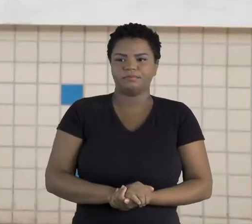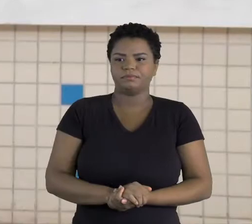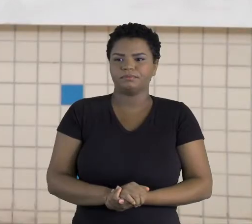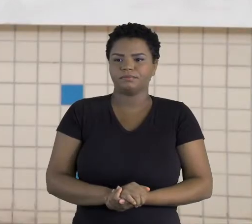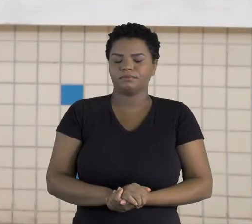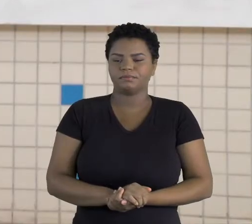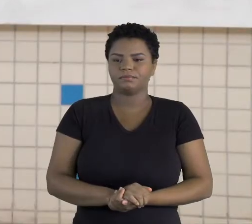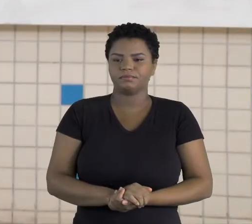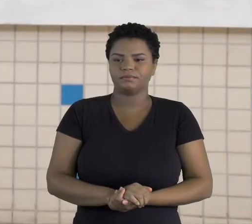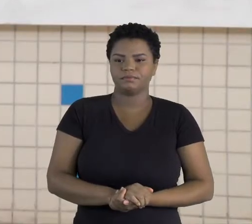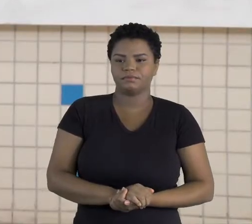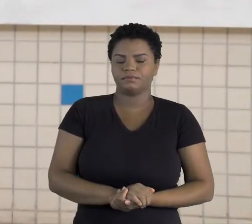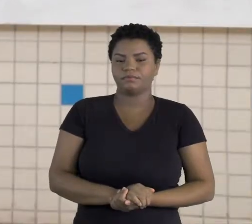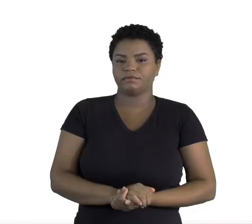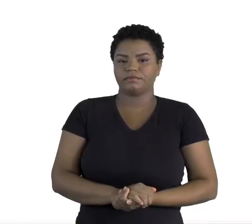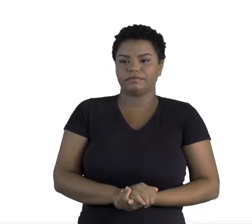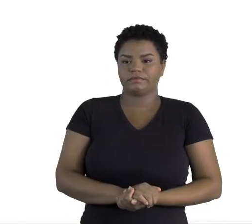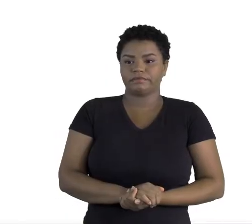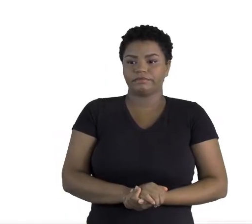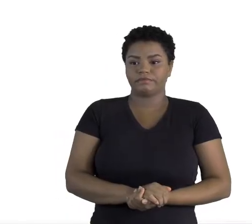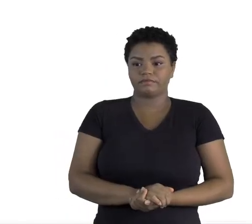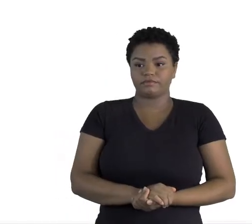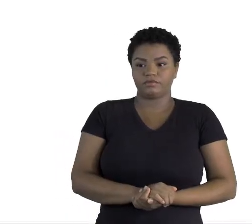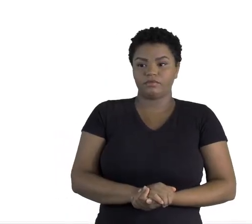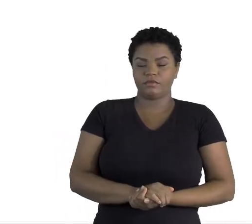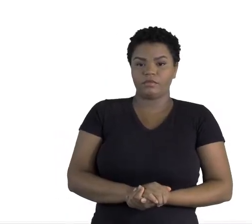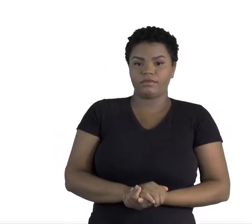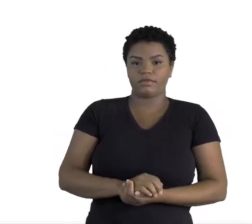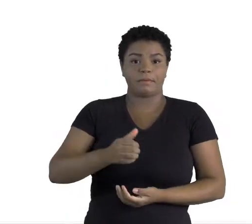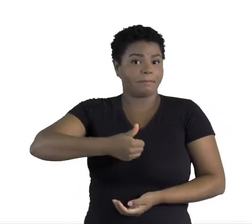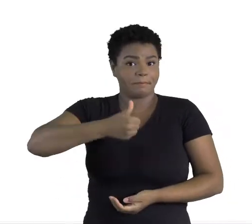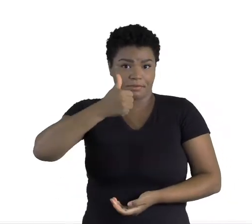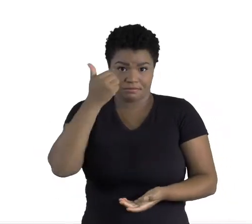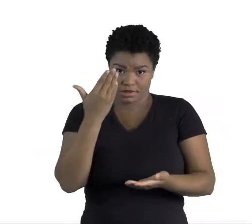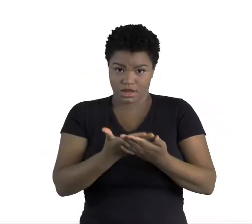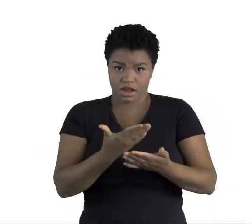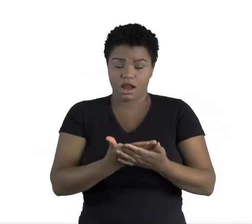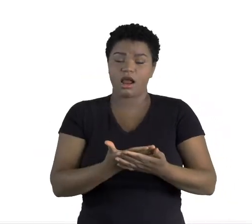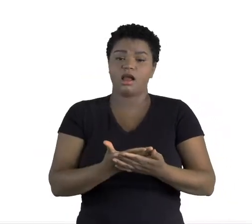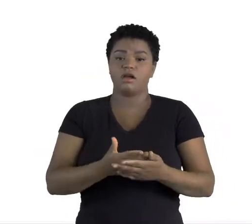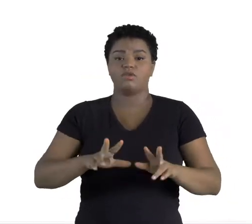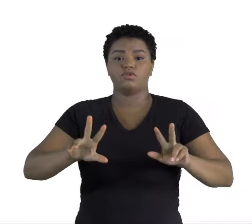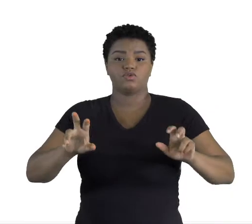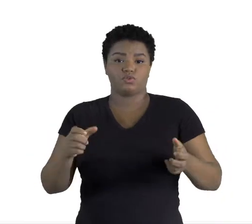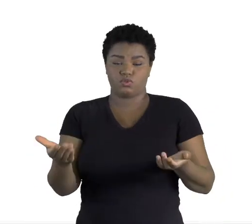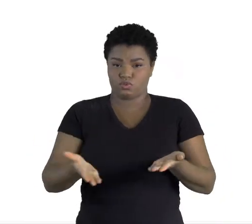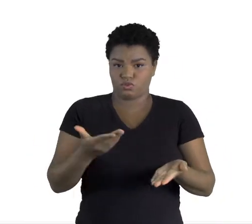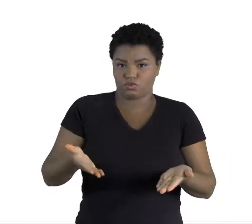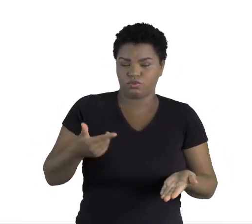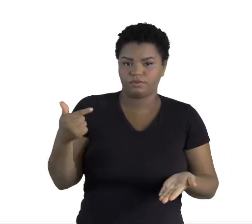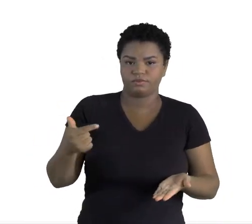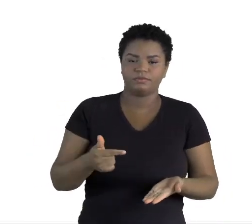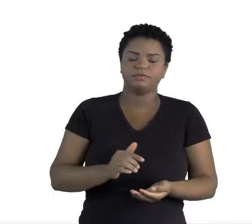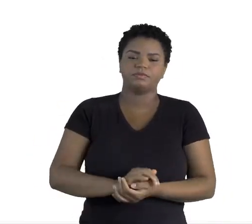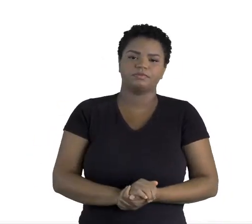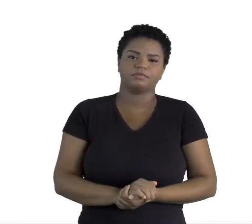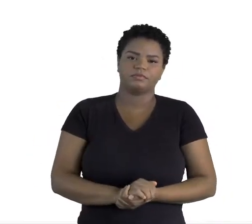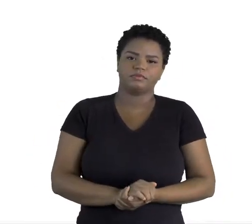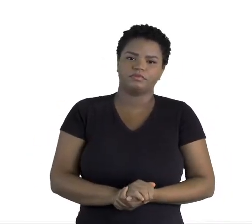Vamos ver a imagem aqui, o que ficou para vocês na primeira aula de leitura sobre essa obra? Nós falamos toda